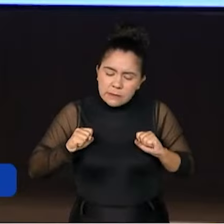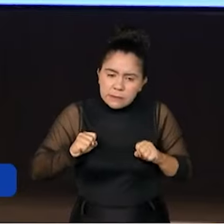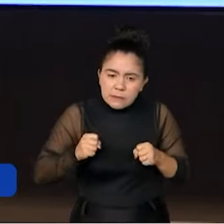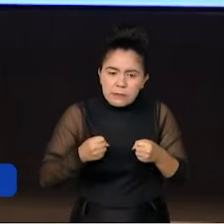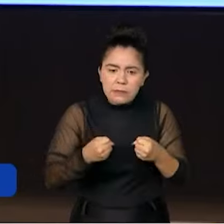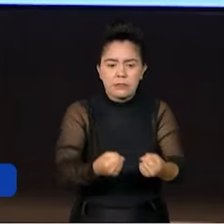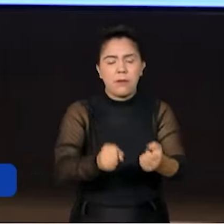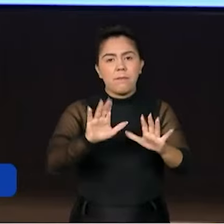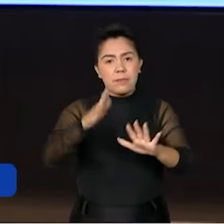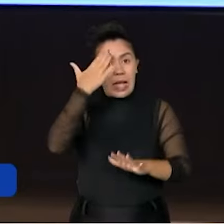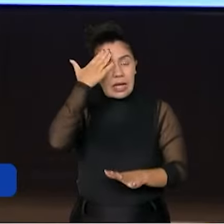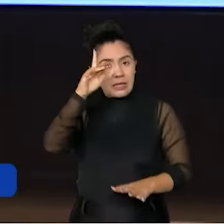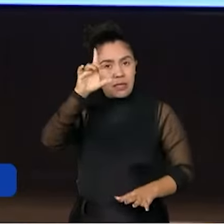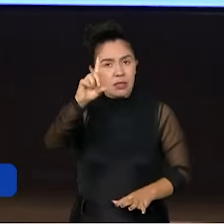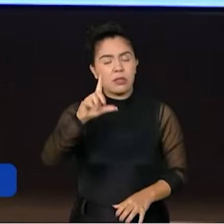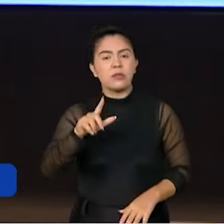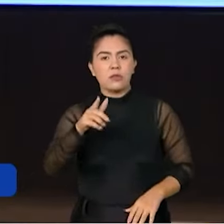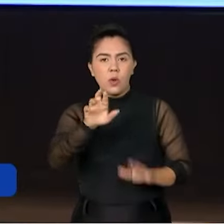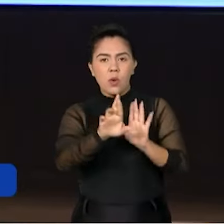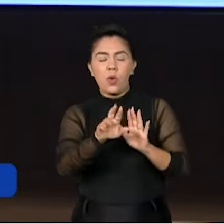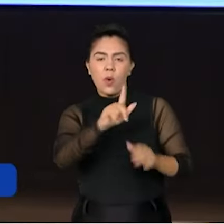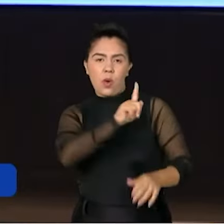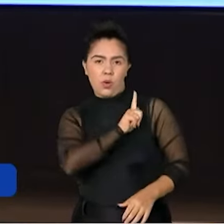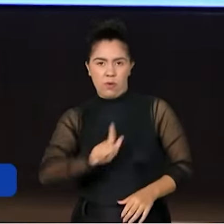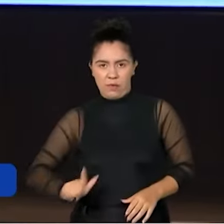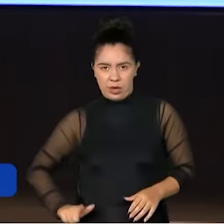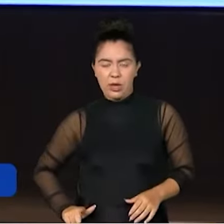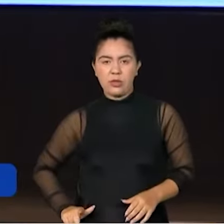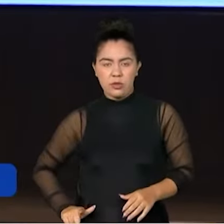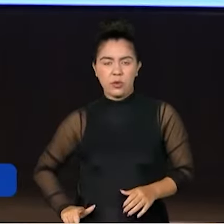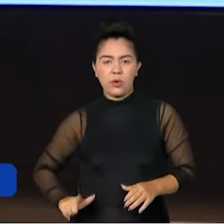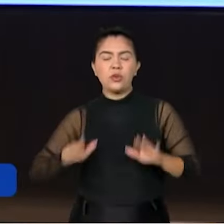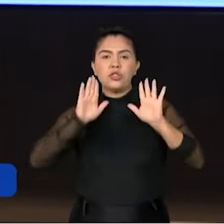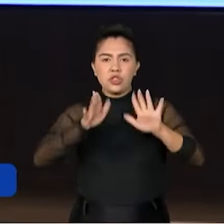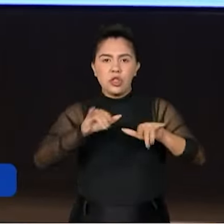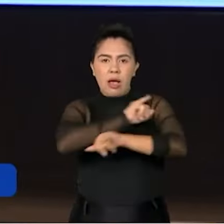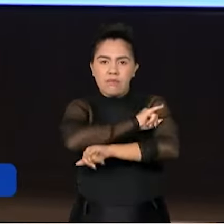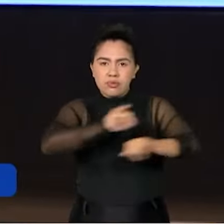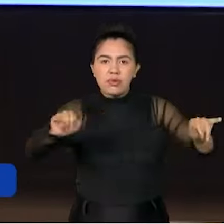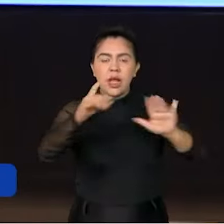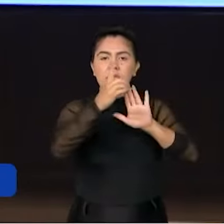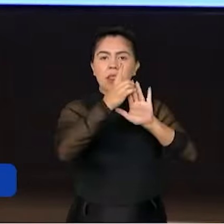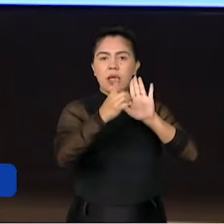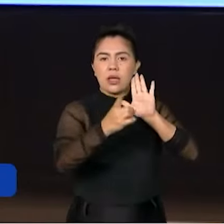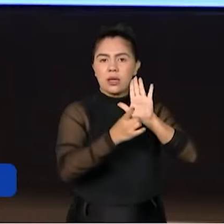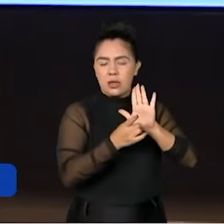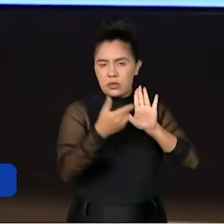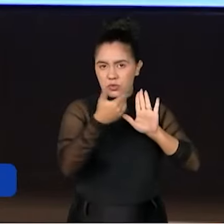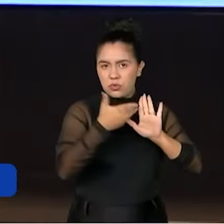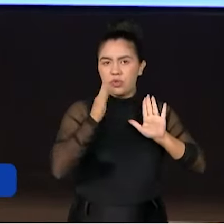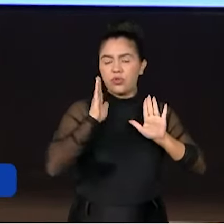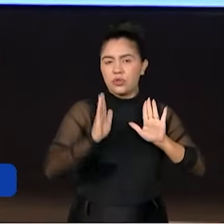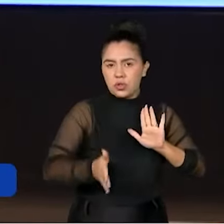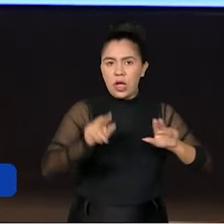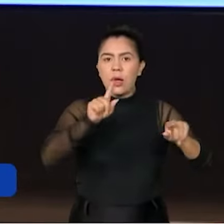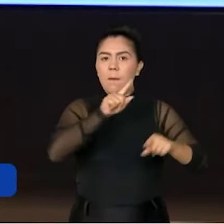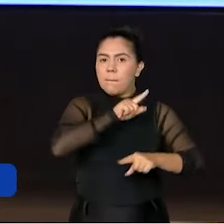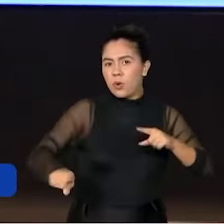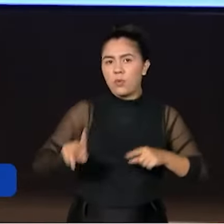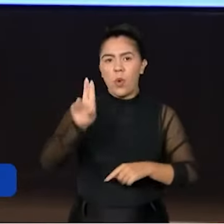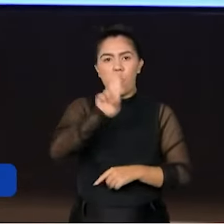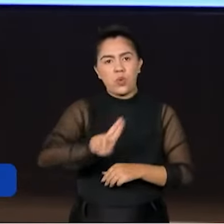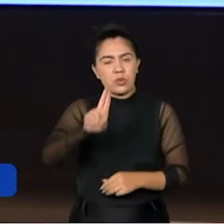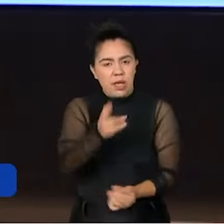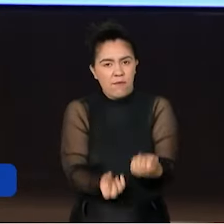o governador, na última semana, também decretou a proibição do fogo. O último estado que ainda não tinha feito